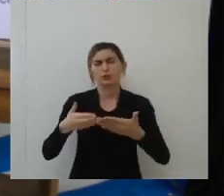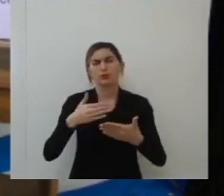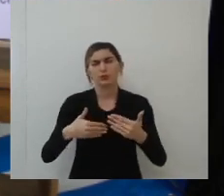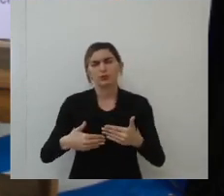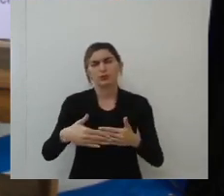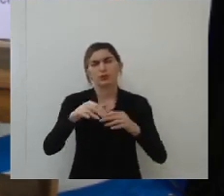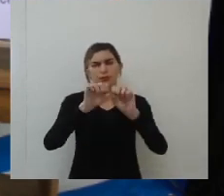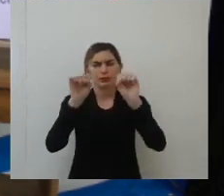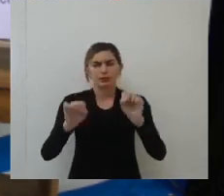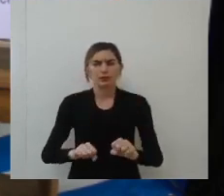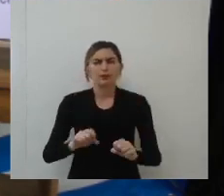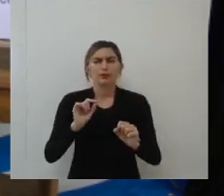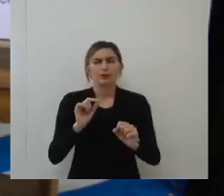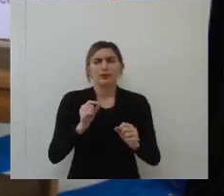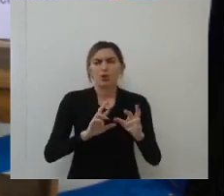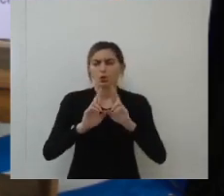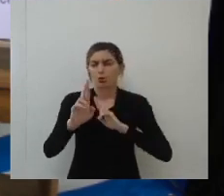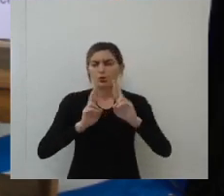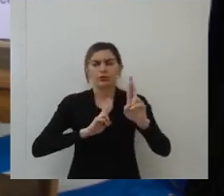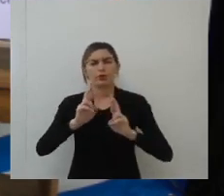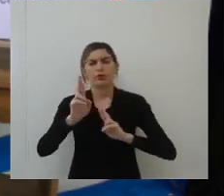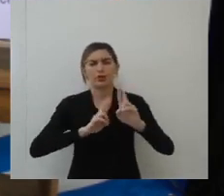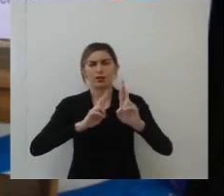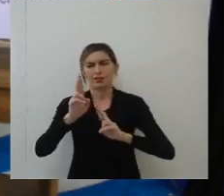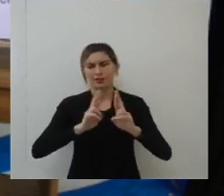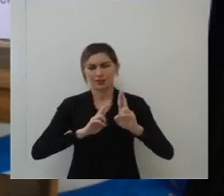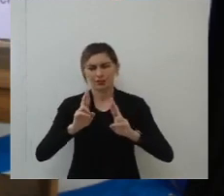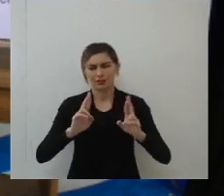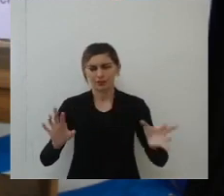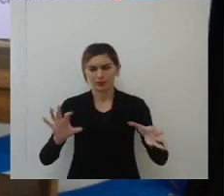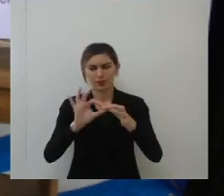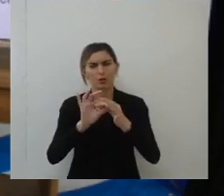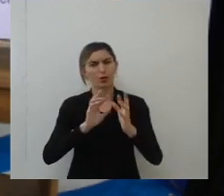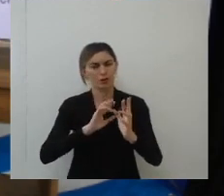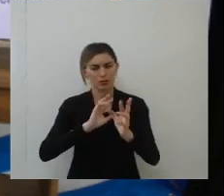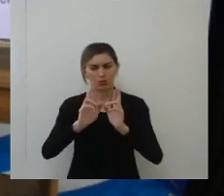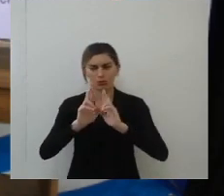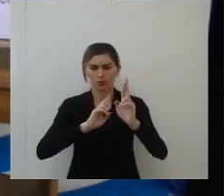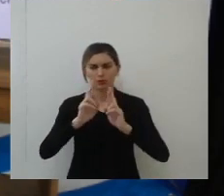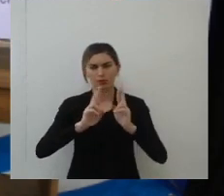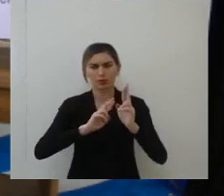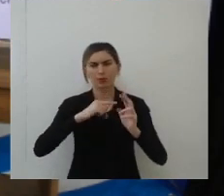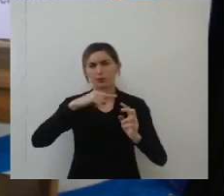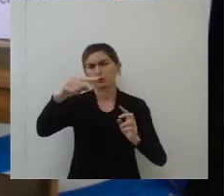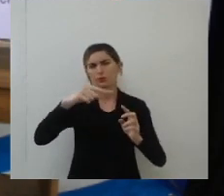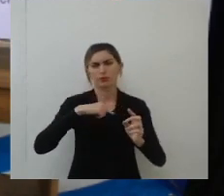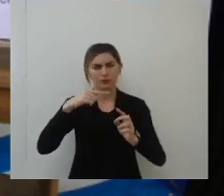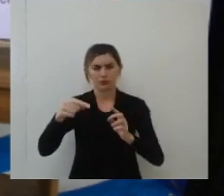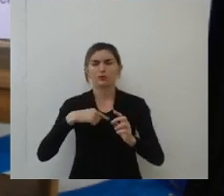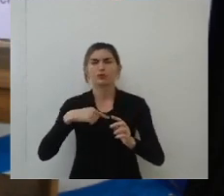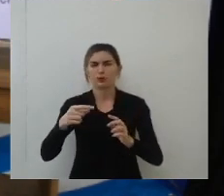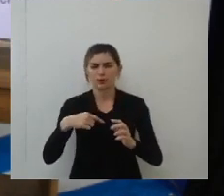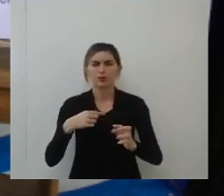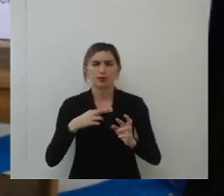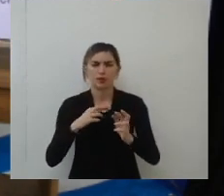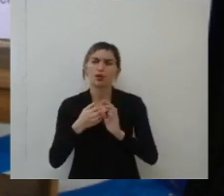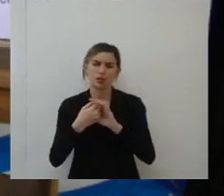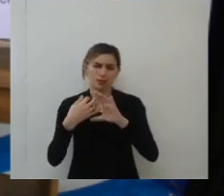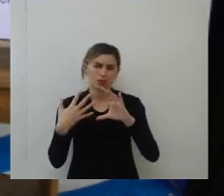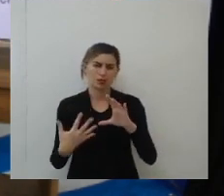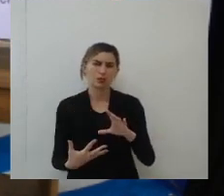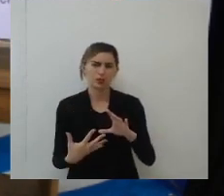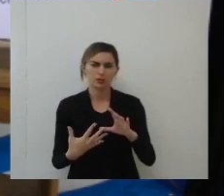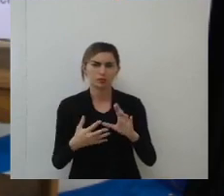de um sistema rodoviário. E aí essa ligação do sistema rodoviário é que acaba dando aí essa